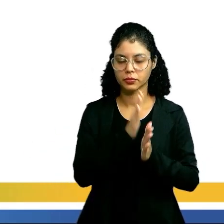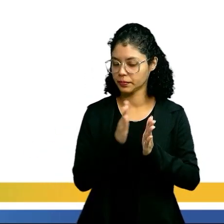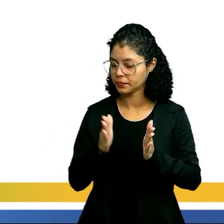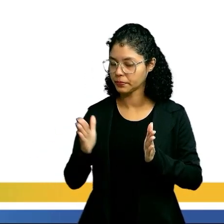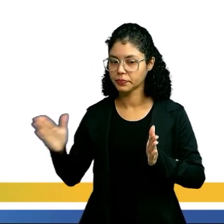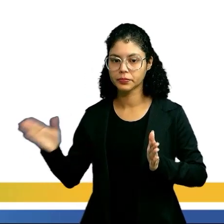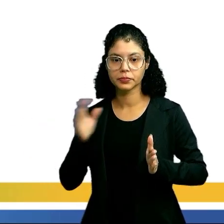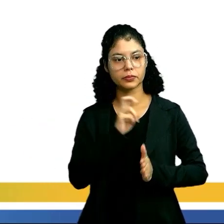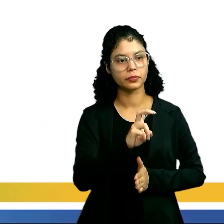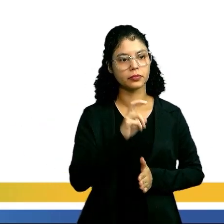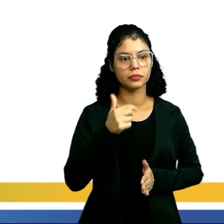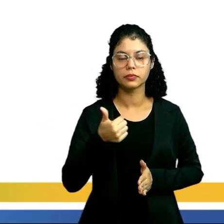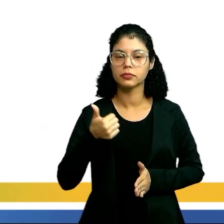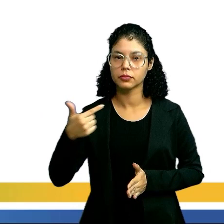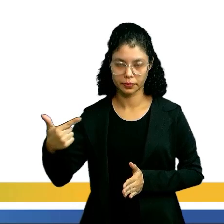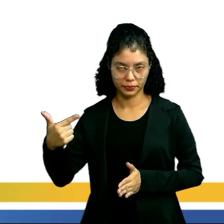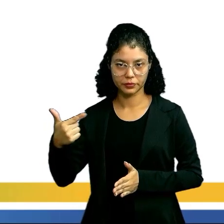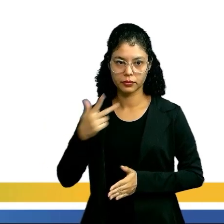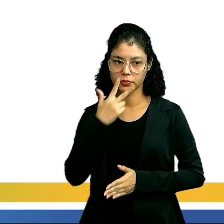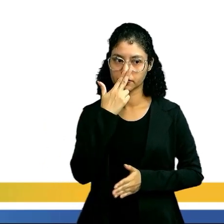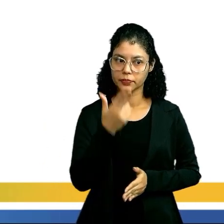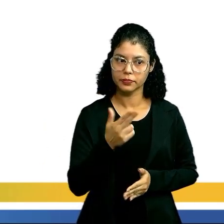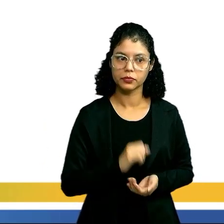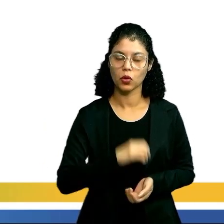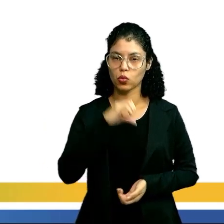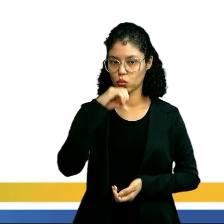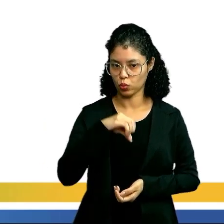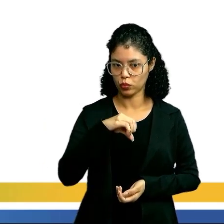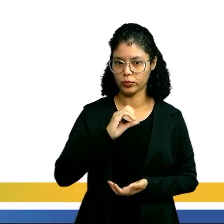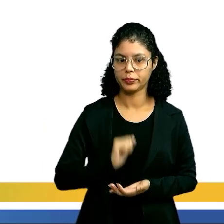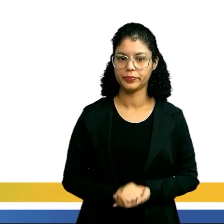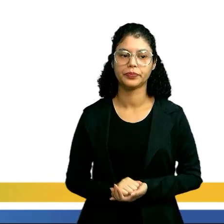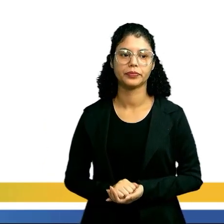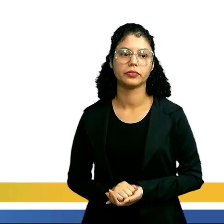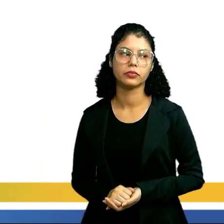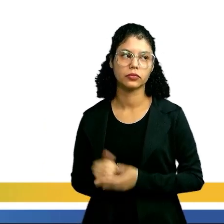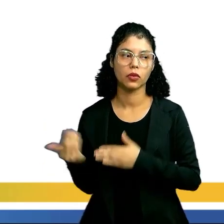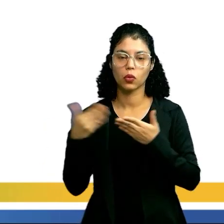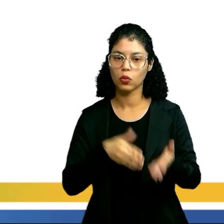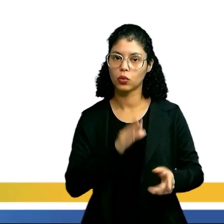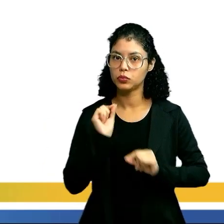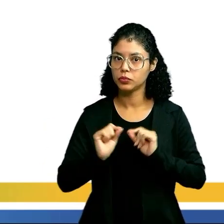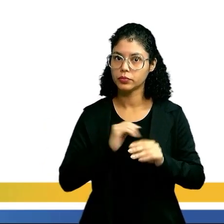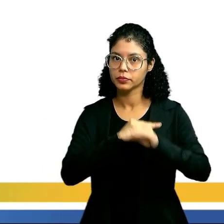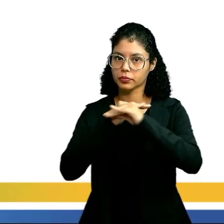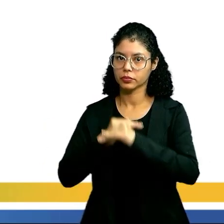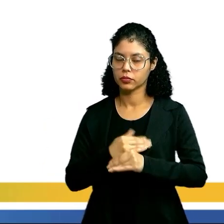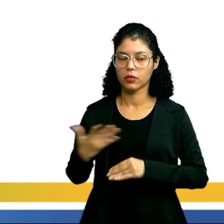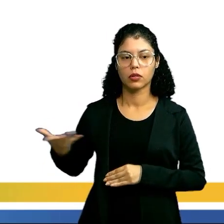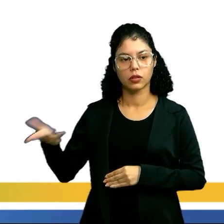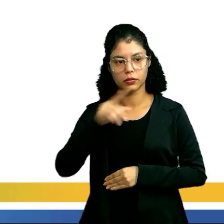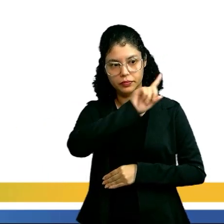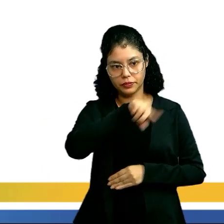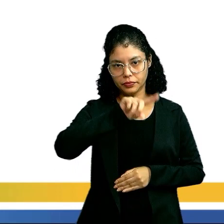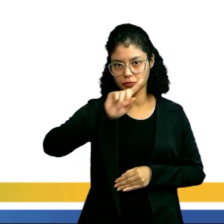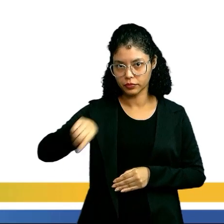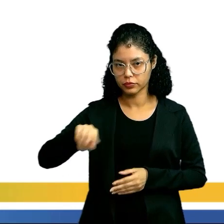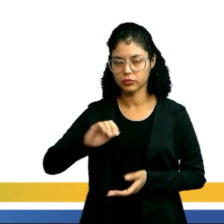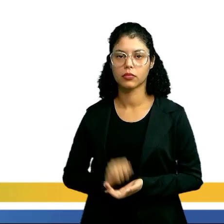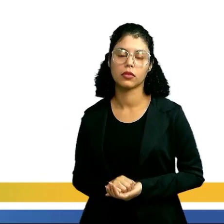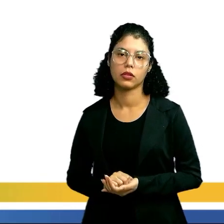fatorar 512 e vai aparecer o 2 9 vezes. O objetivo é igualar as bases. Cancela a